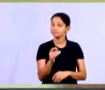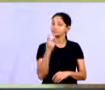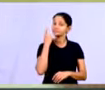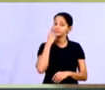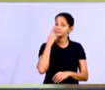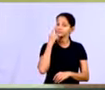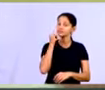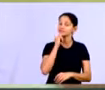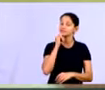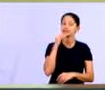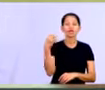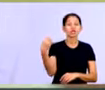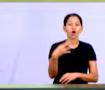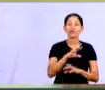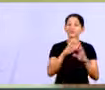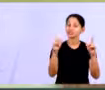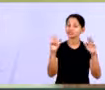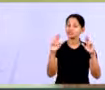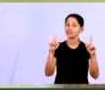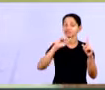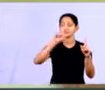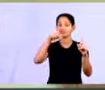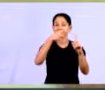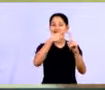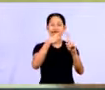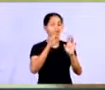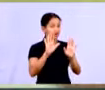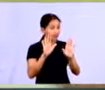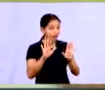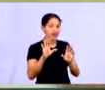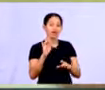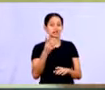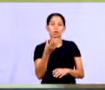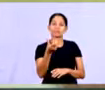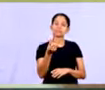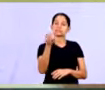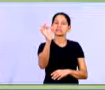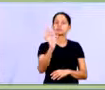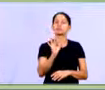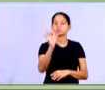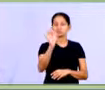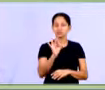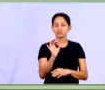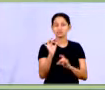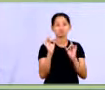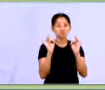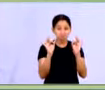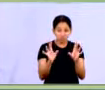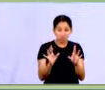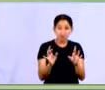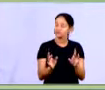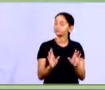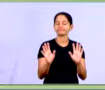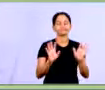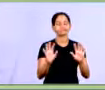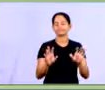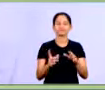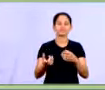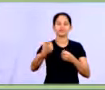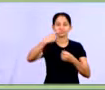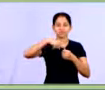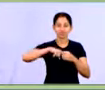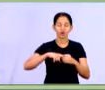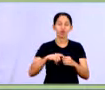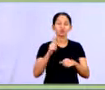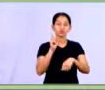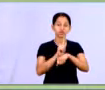payback vai trazer uma nova perspectiva. Não é só assim, rendeu 60% no primeiro ano. Volto àquilo que comentou o nosso